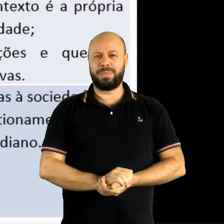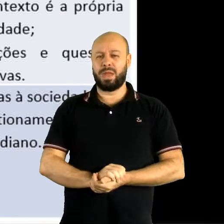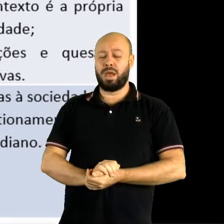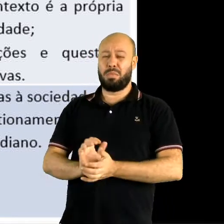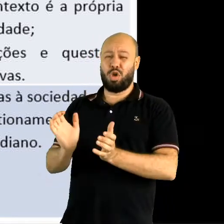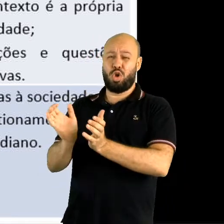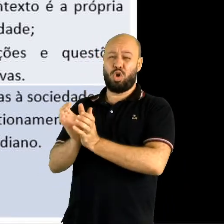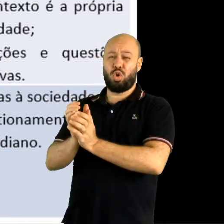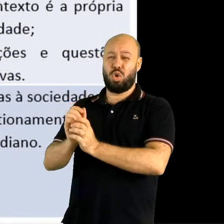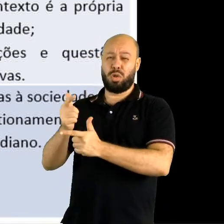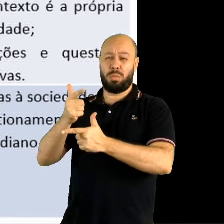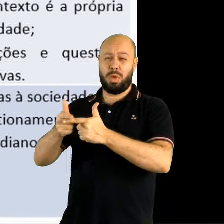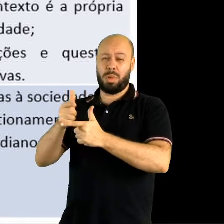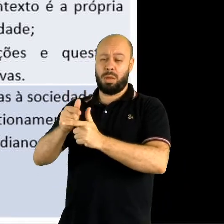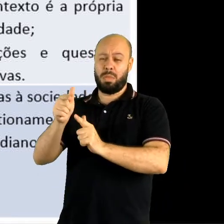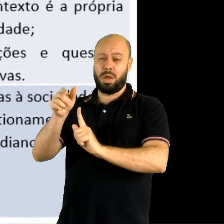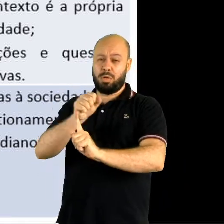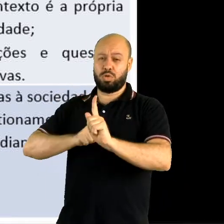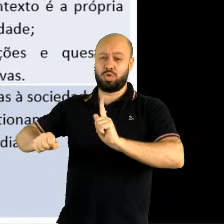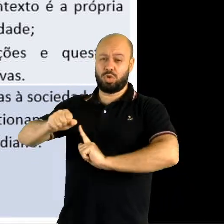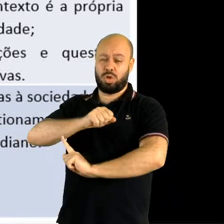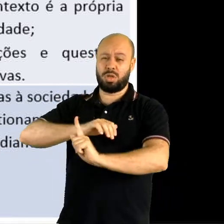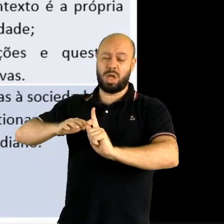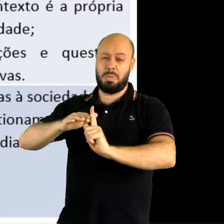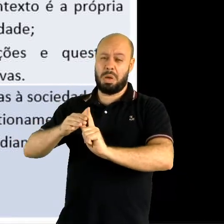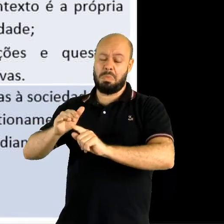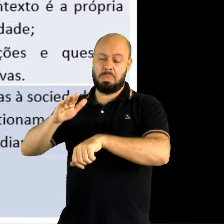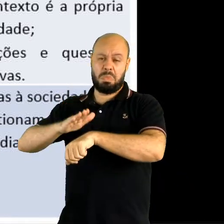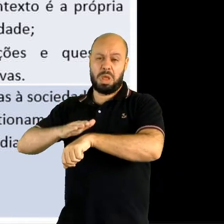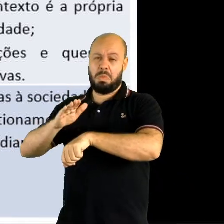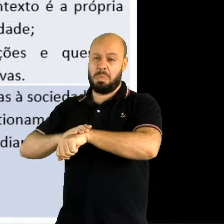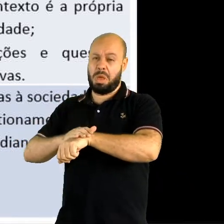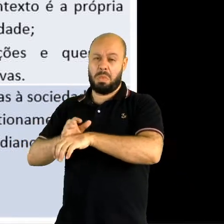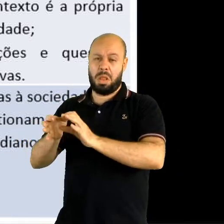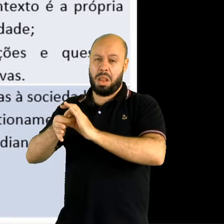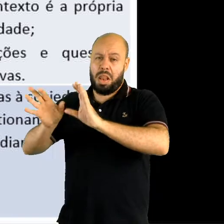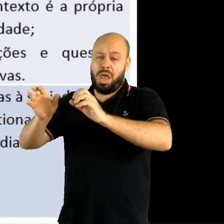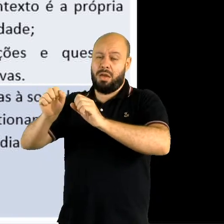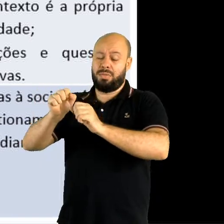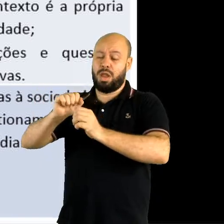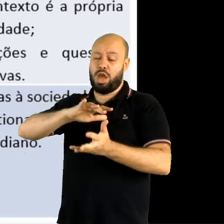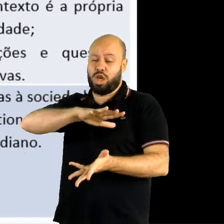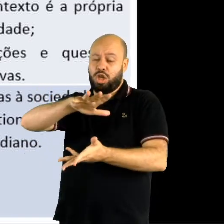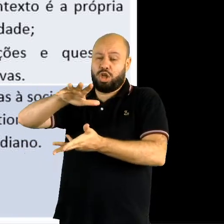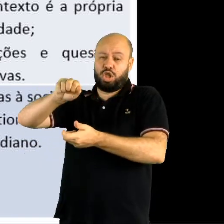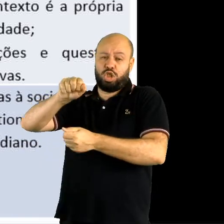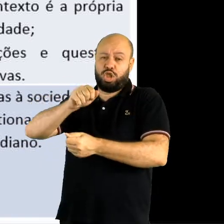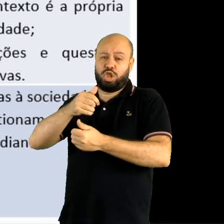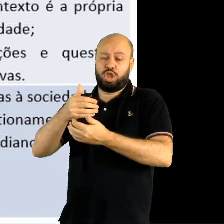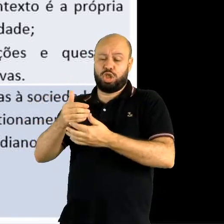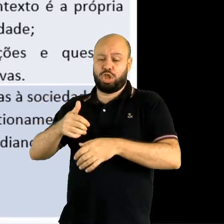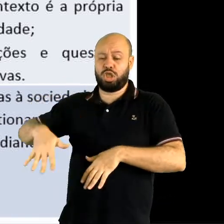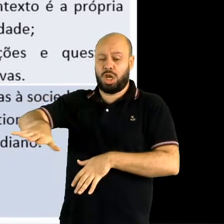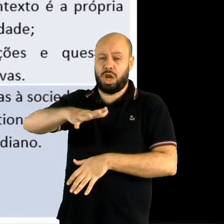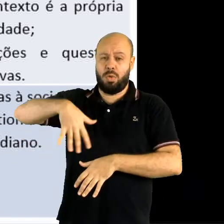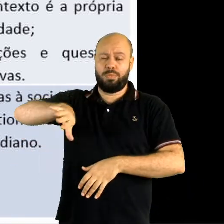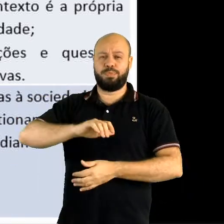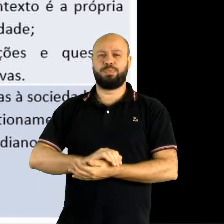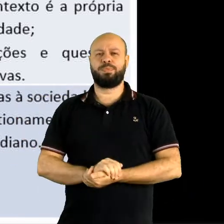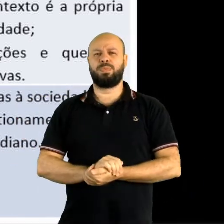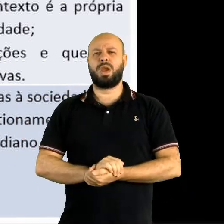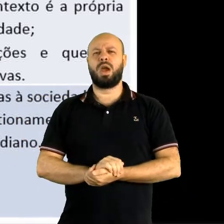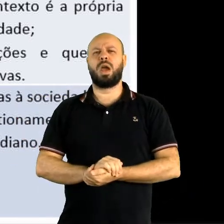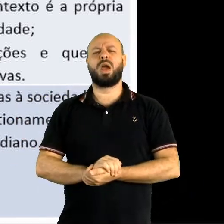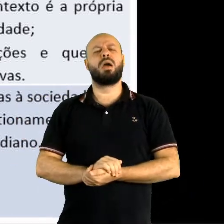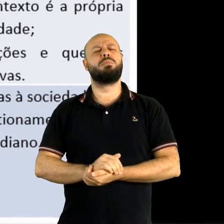questões sociais, de forma atemporal e universal. Principais características da